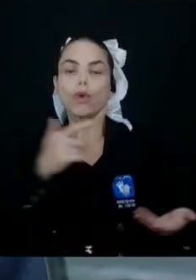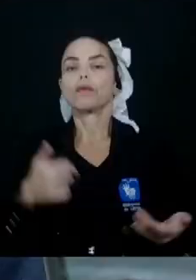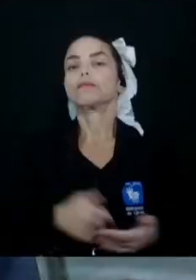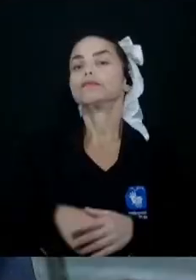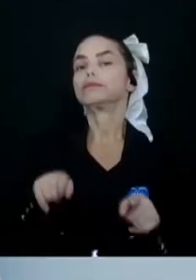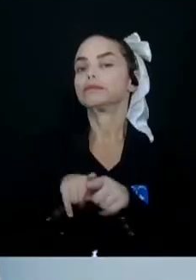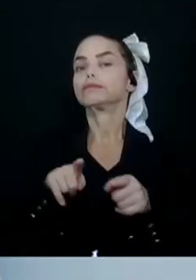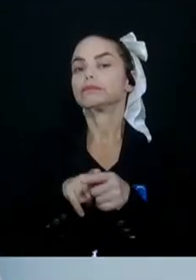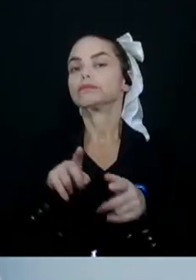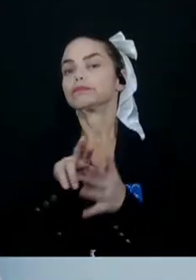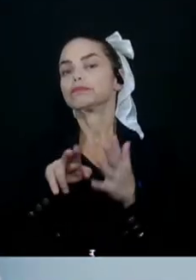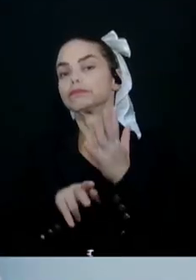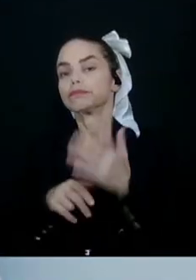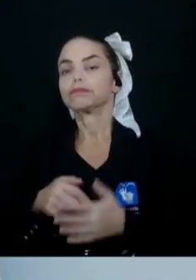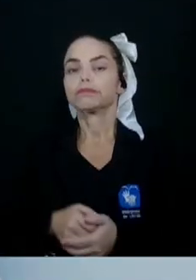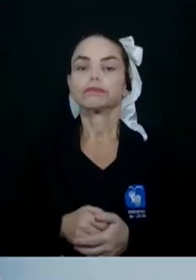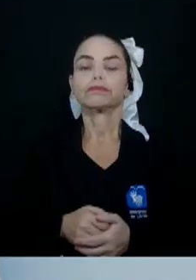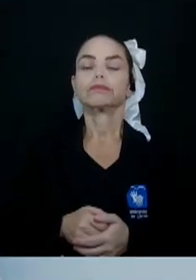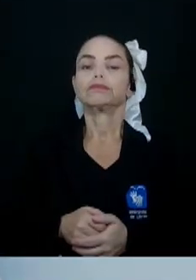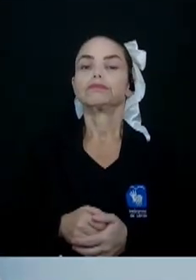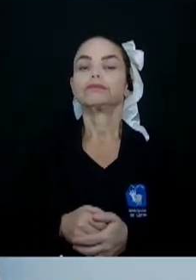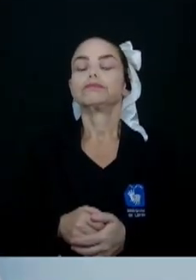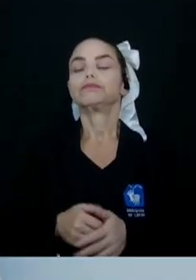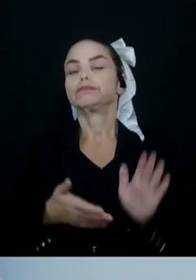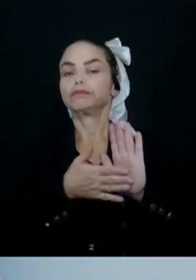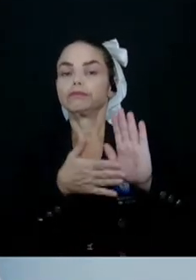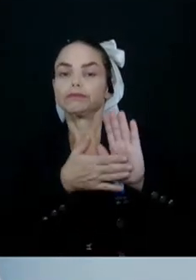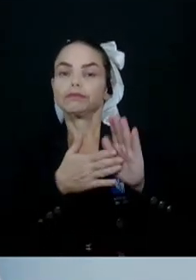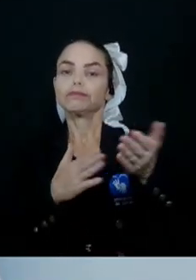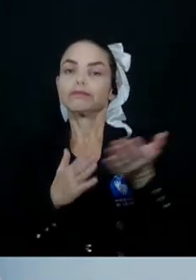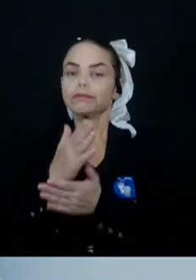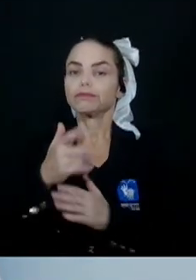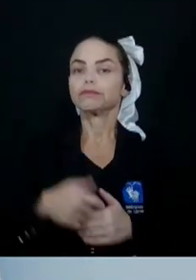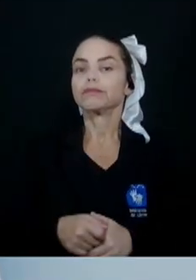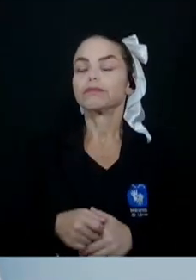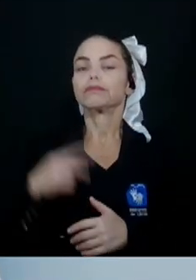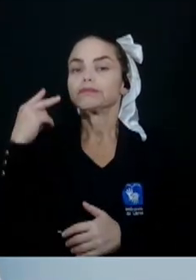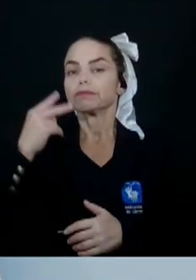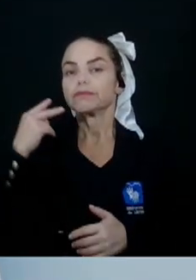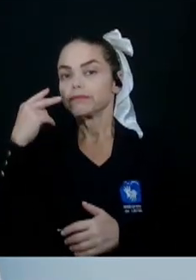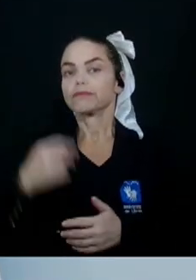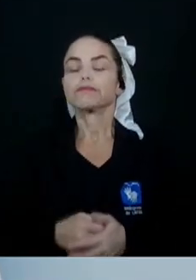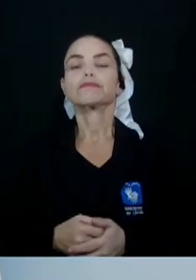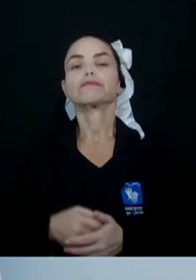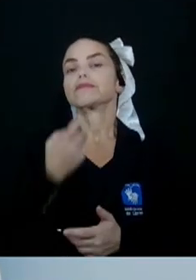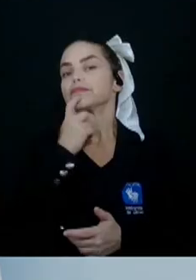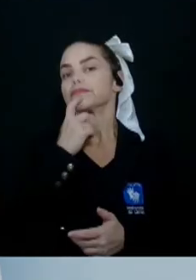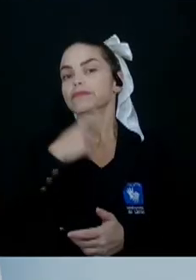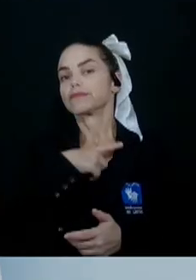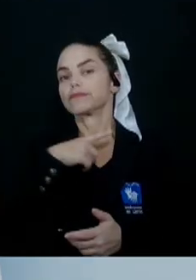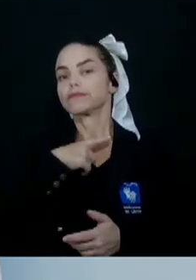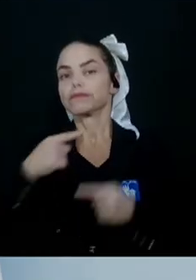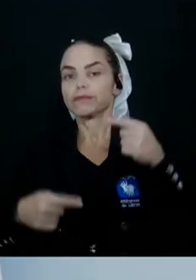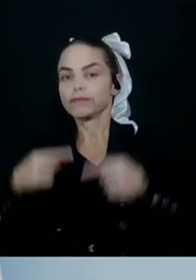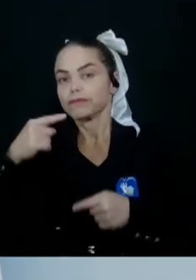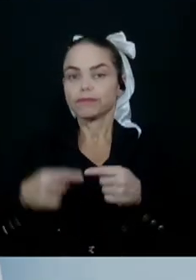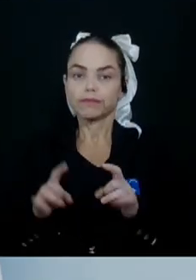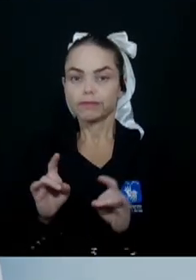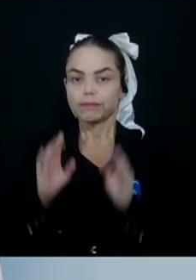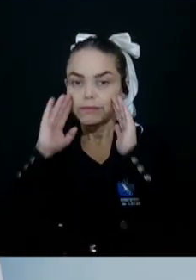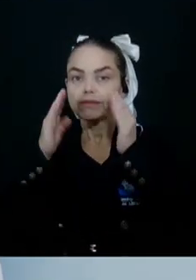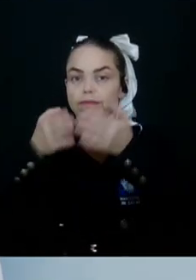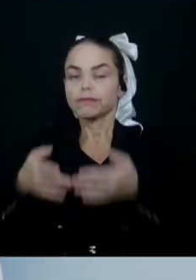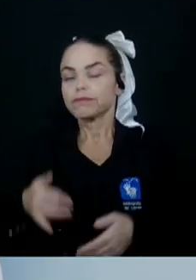então é essa. Se a proposta for aprovada pelos vereadores, Campinas poderá ter uma política específica de prevenção